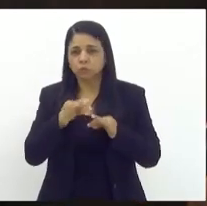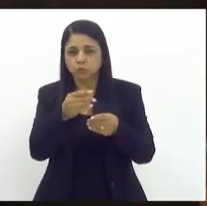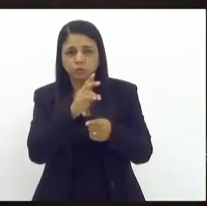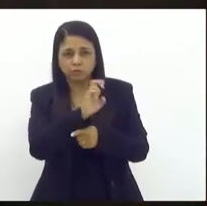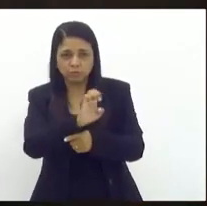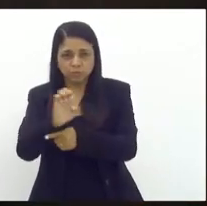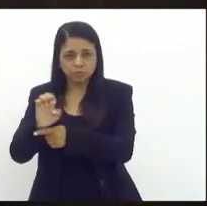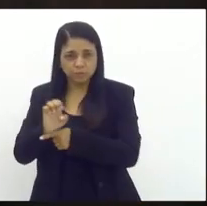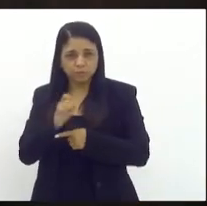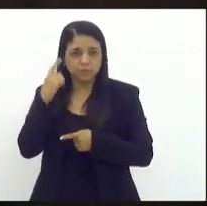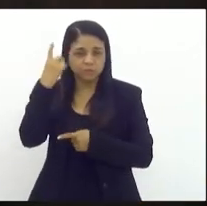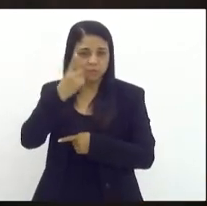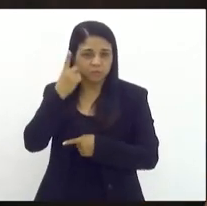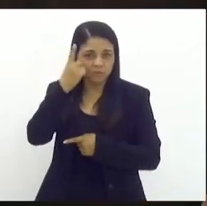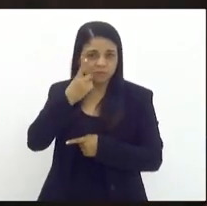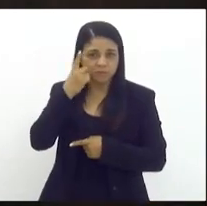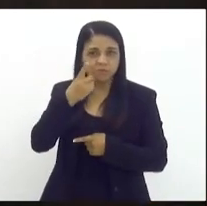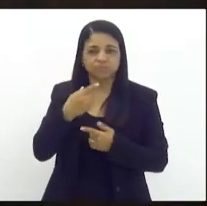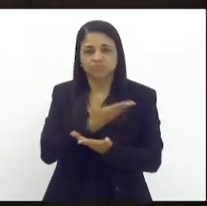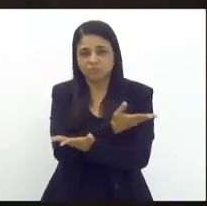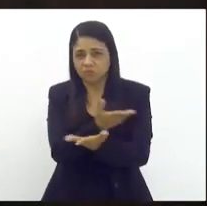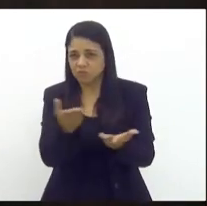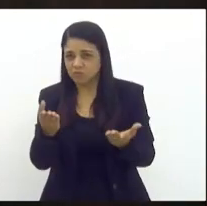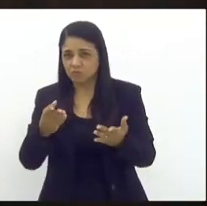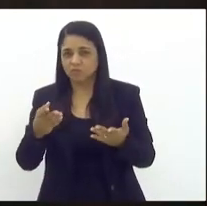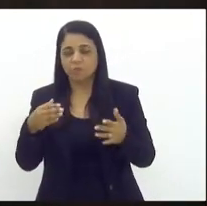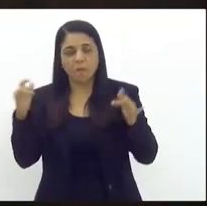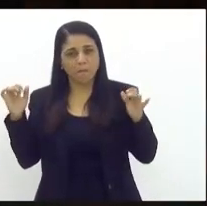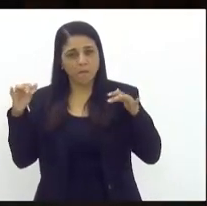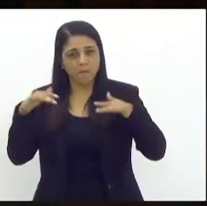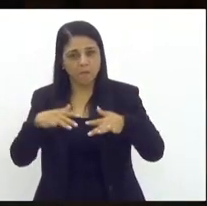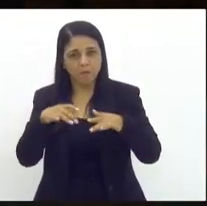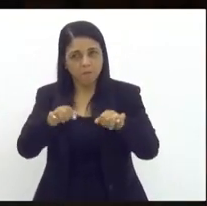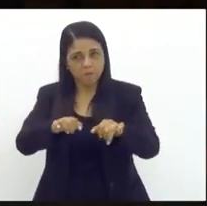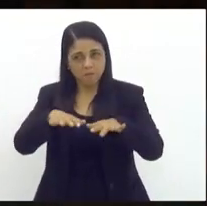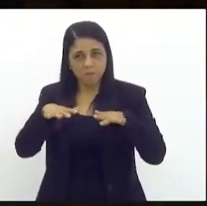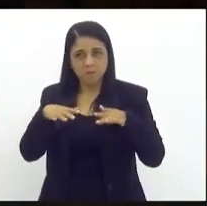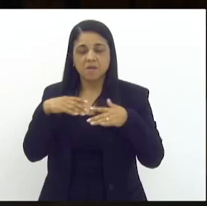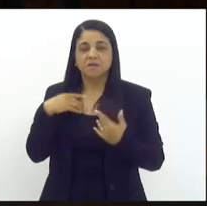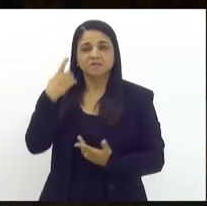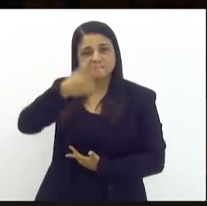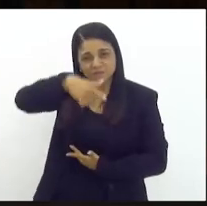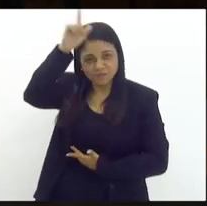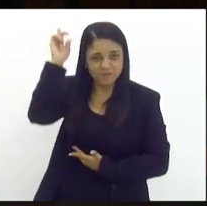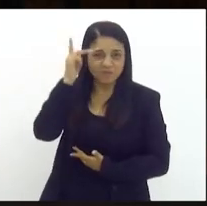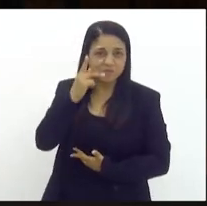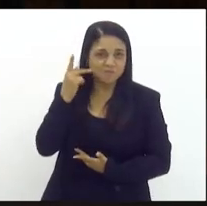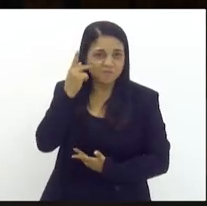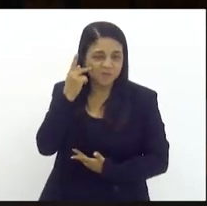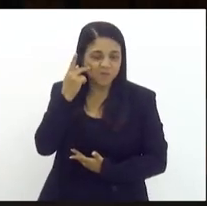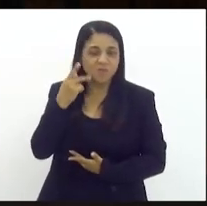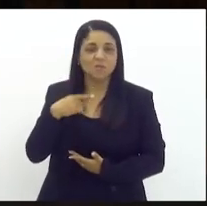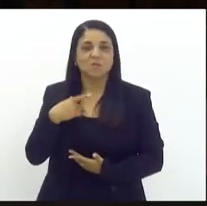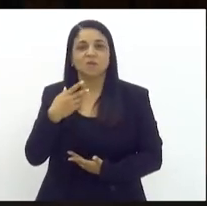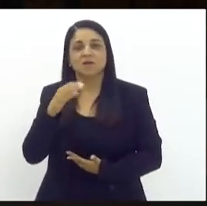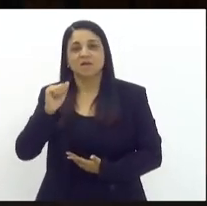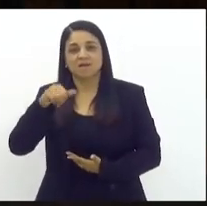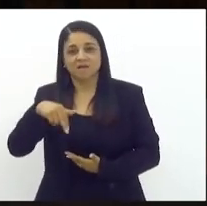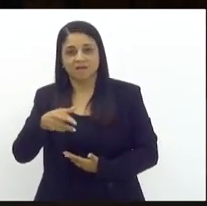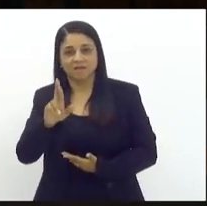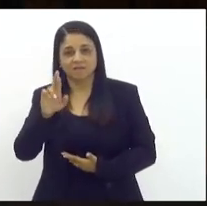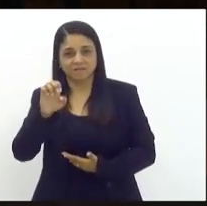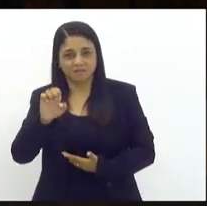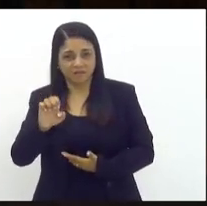a todos os presentes aqui Deputado Luiz Paulo Deputado André Correia tô vendo meu professor